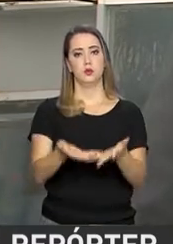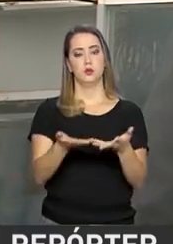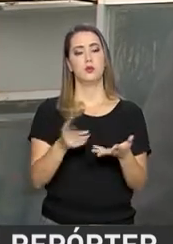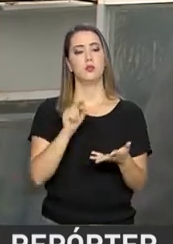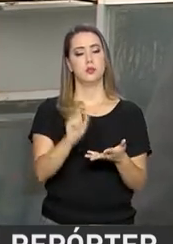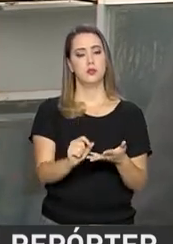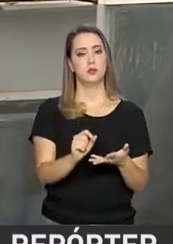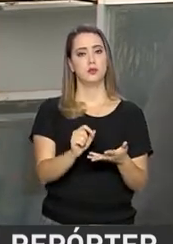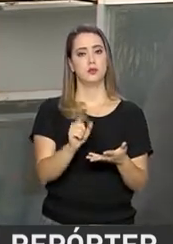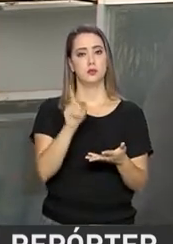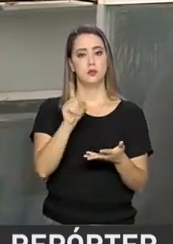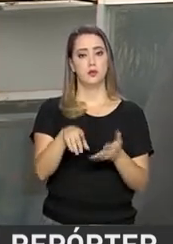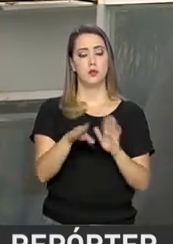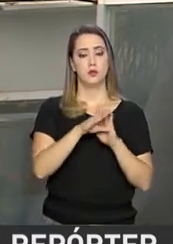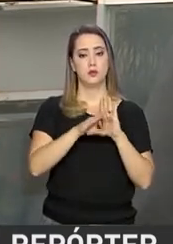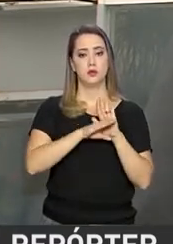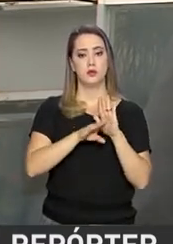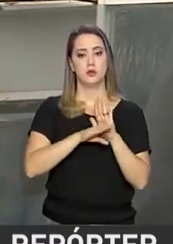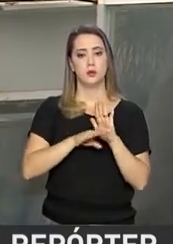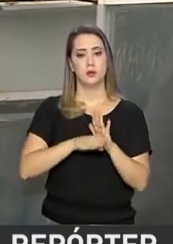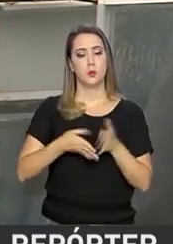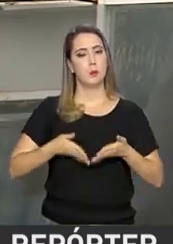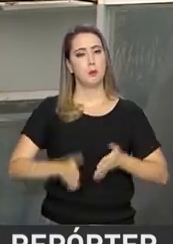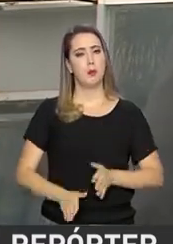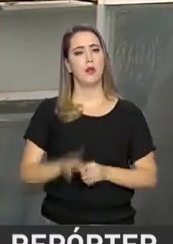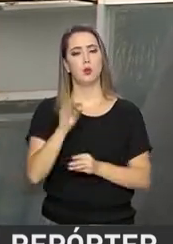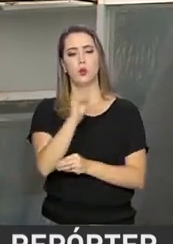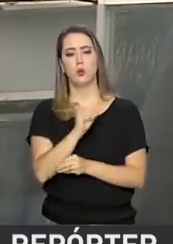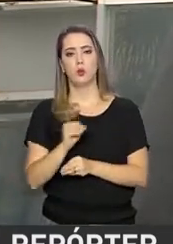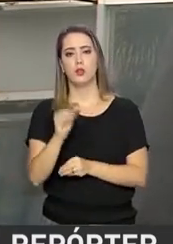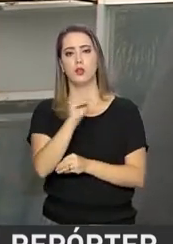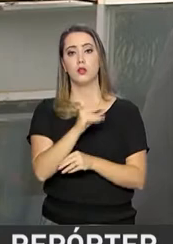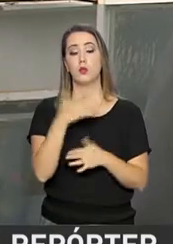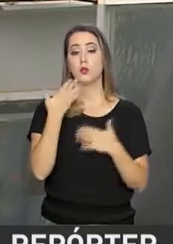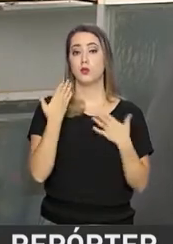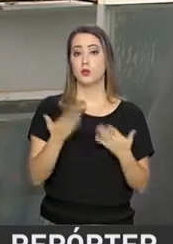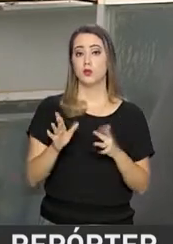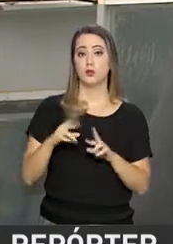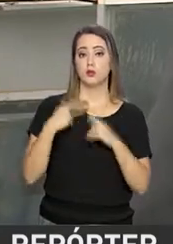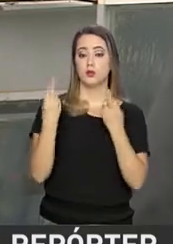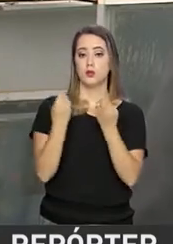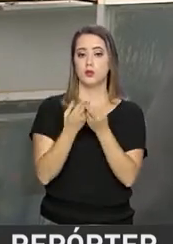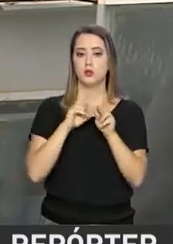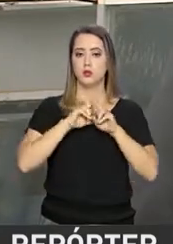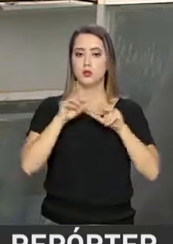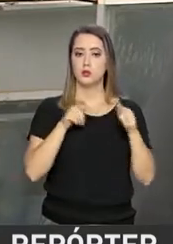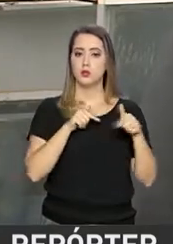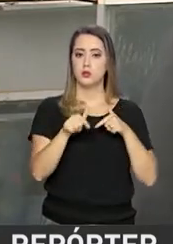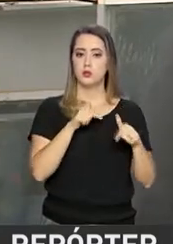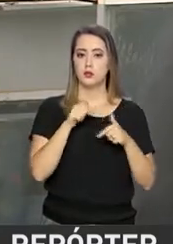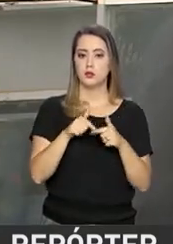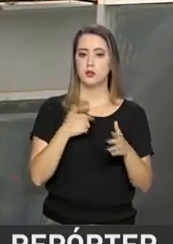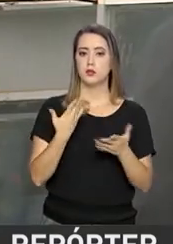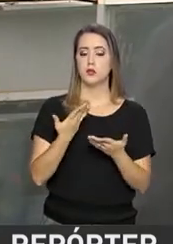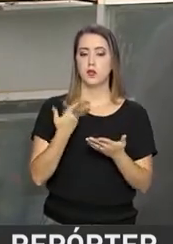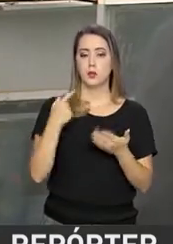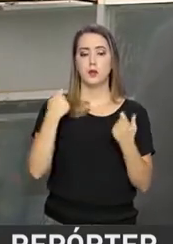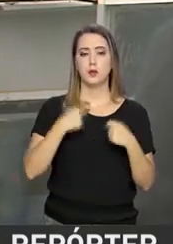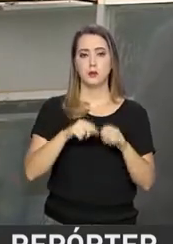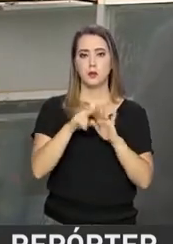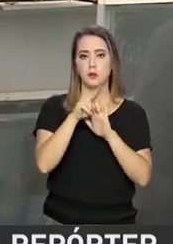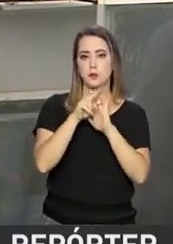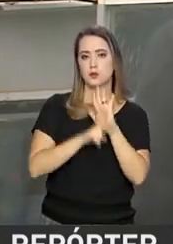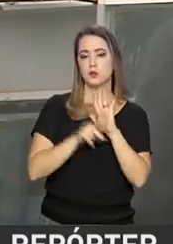procedimento é o projeto pato cuidadoso a iniciativa reúne 1 cujo muito de ações que vão ser implementadas